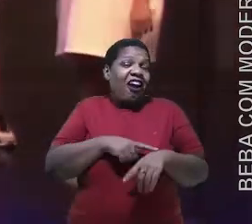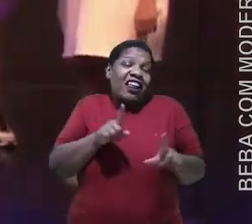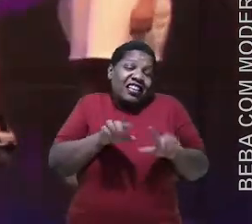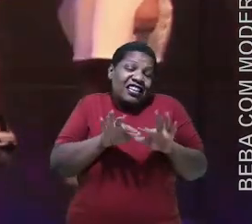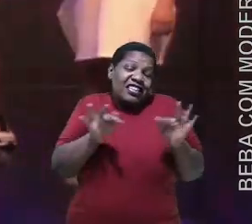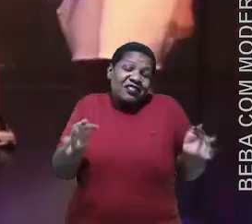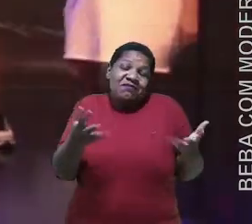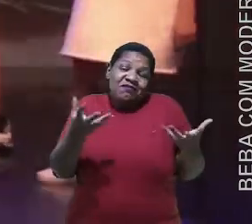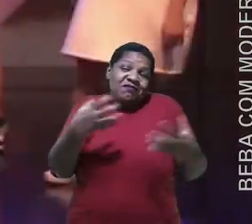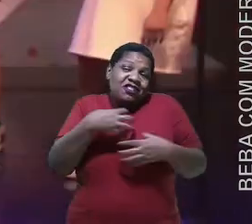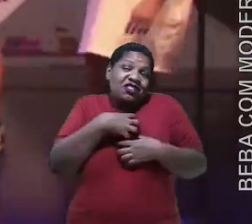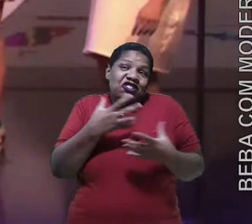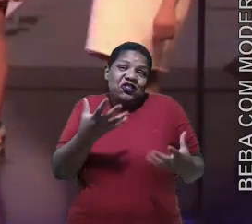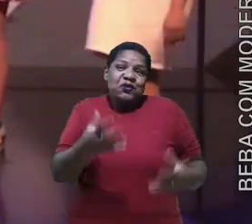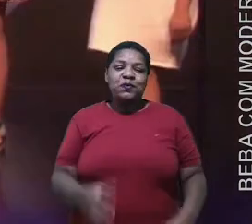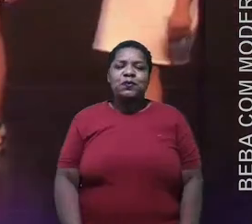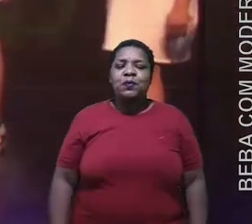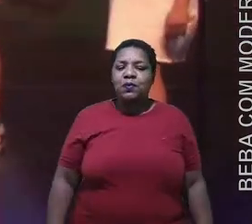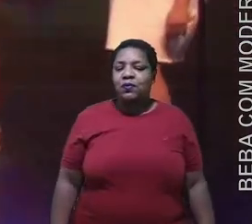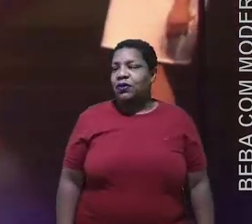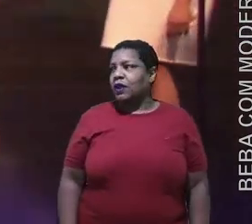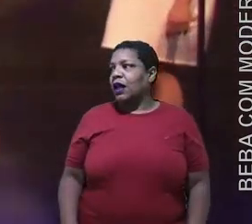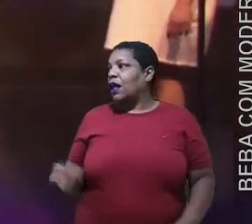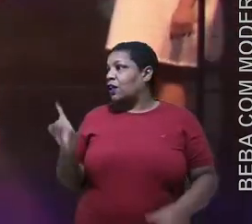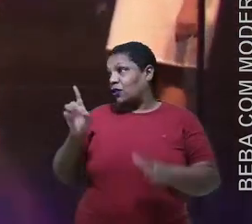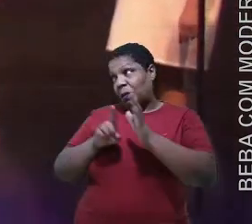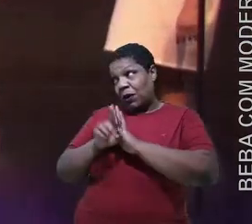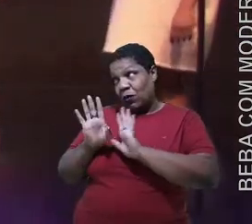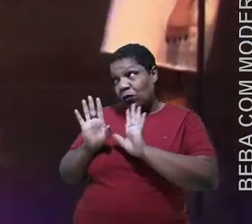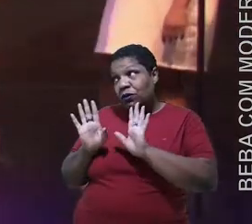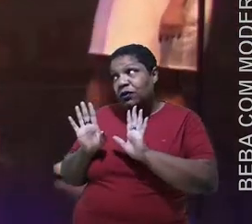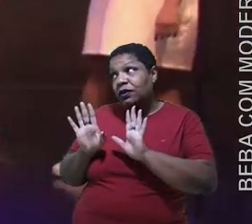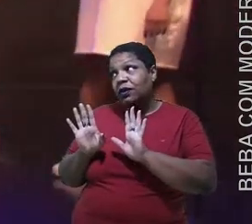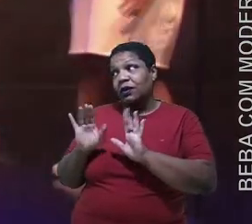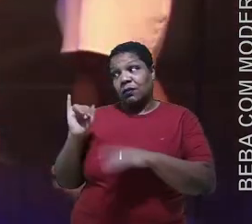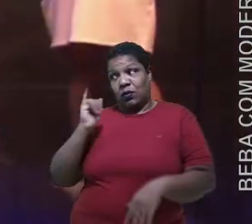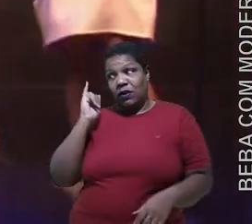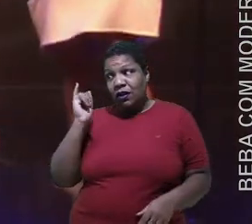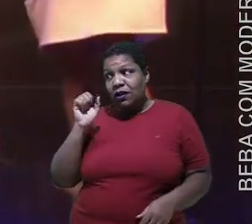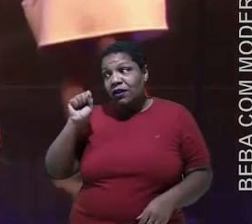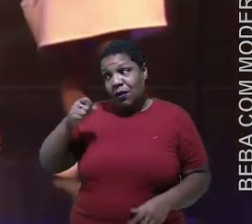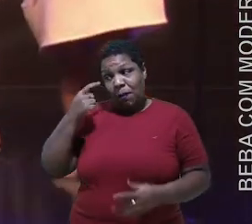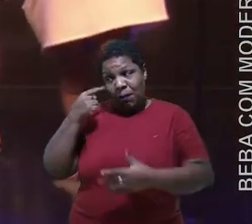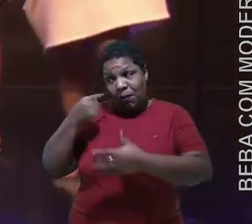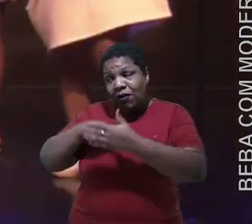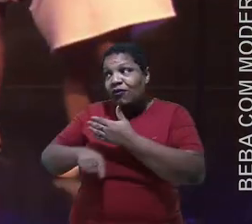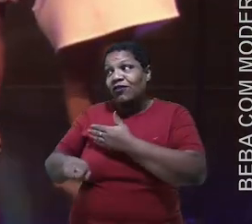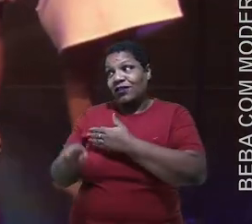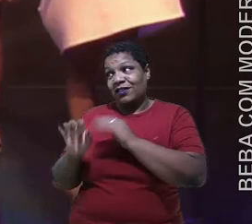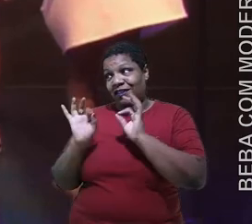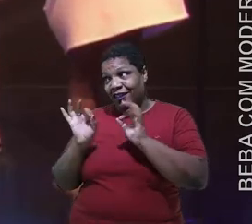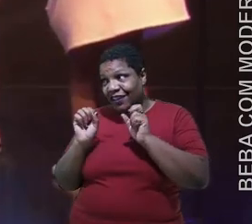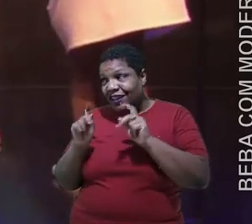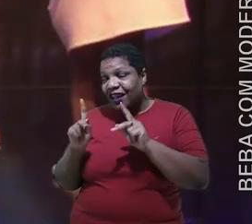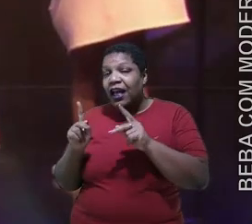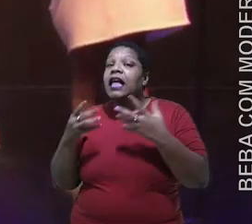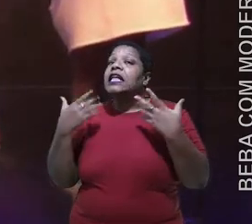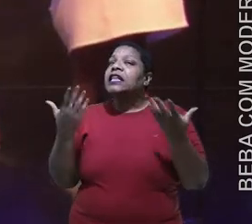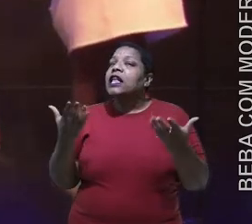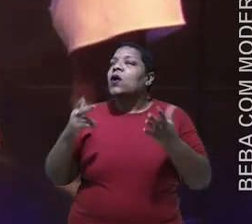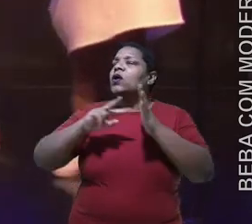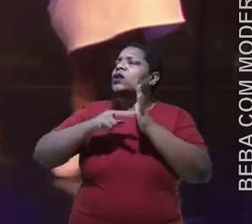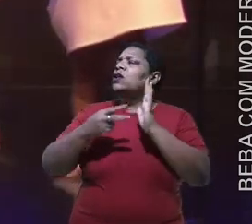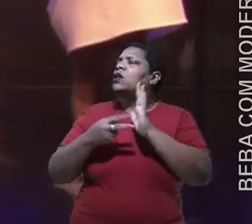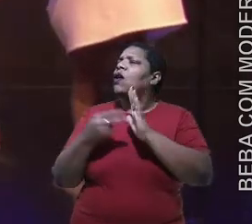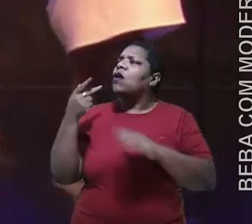e isso é sentir outra só tem perguntas assim muito importante a gente Profundas exatamente então o que que